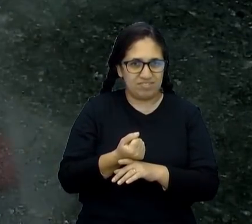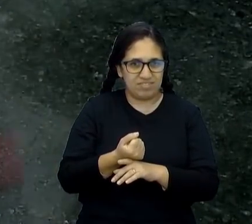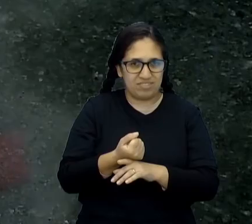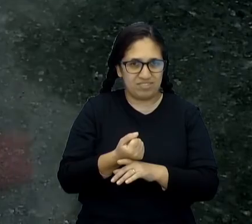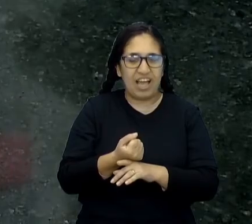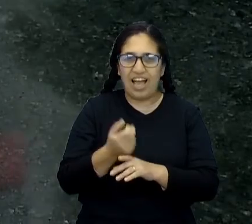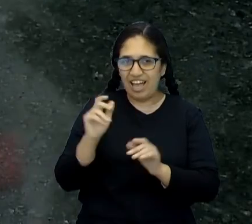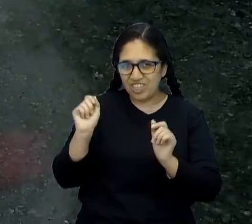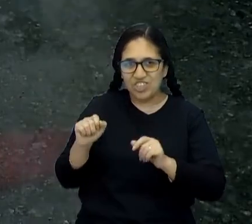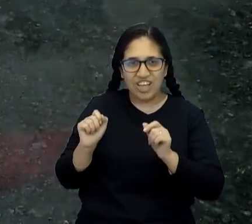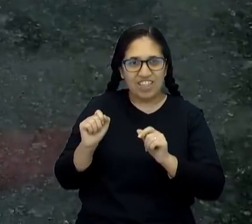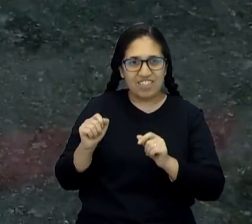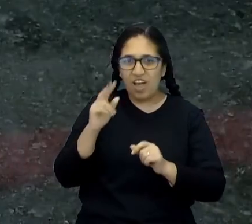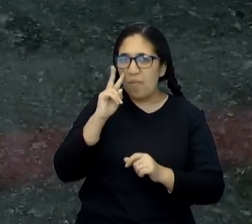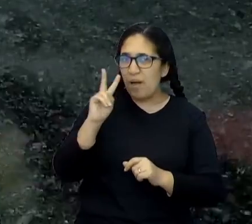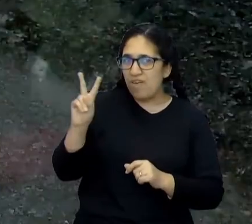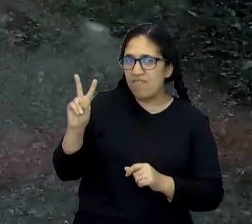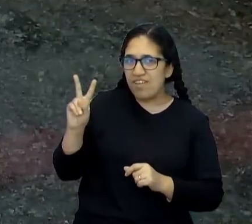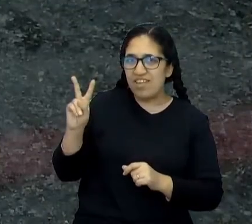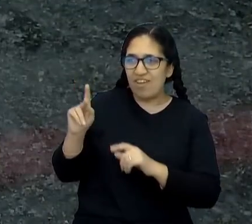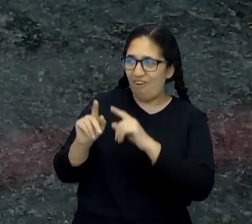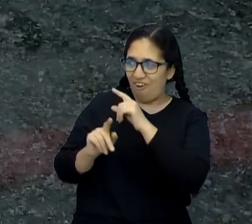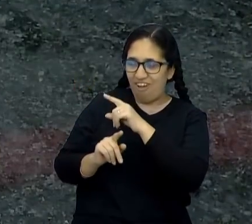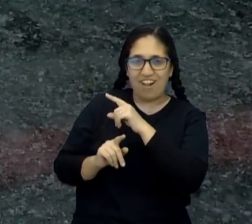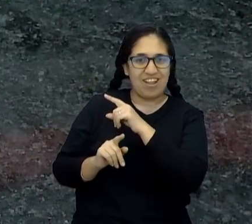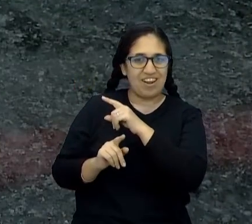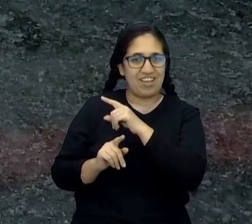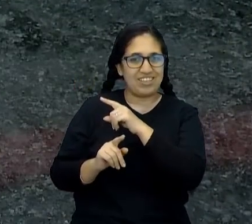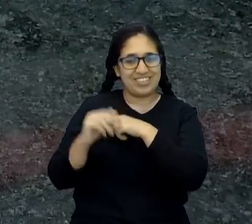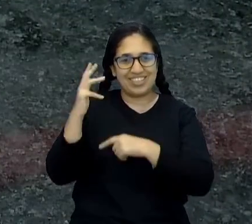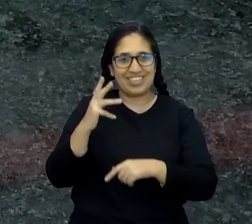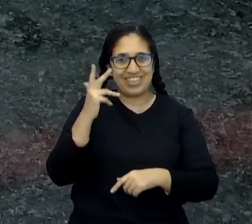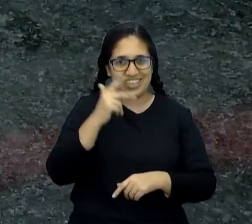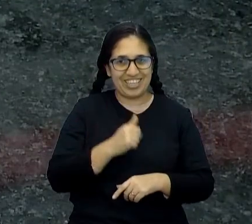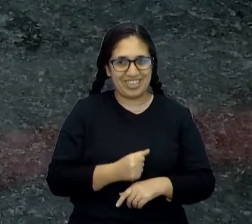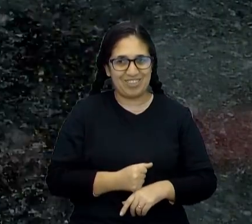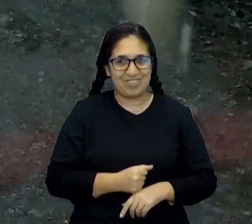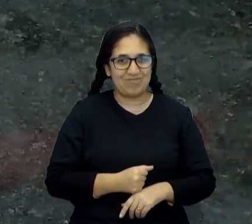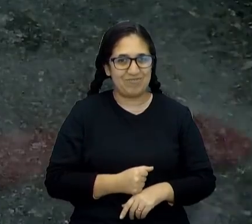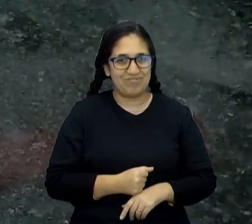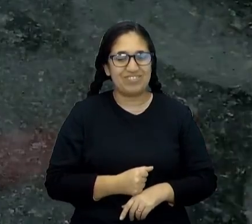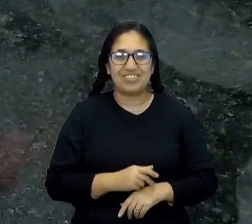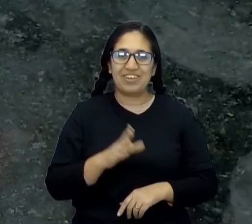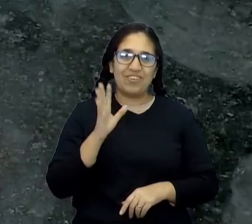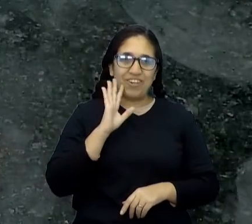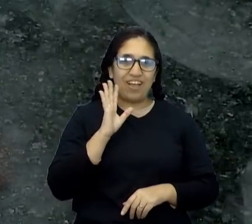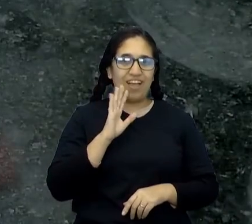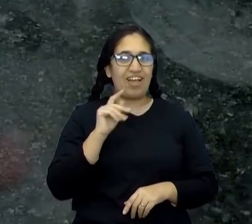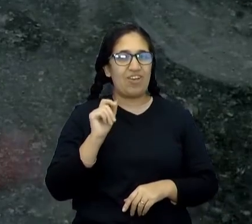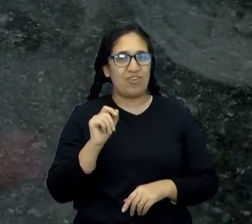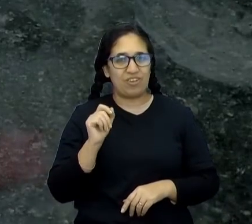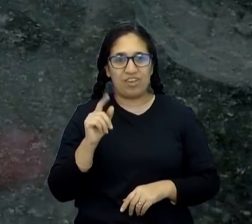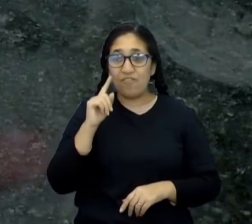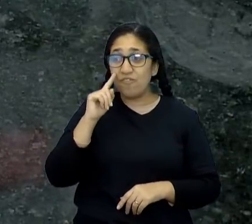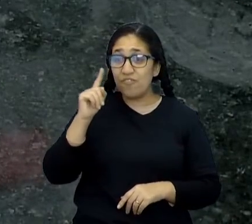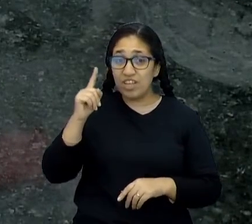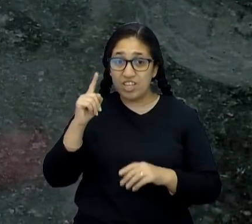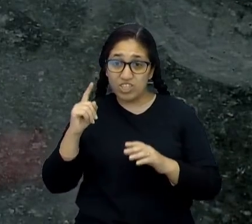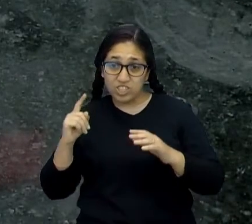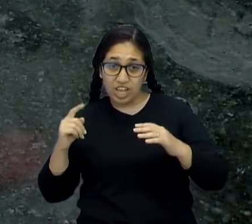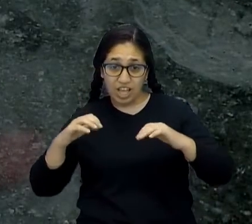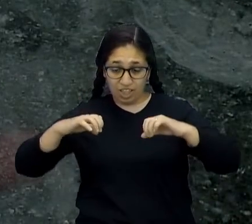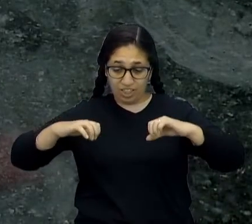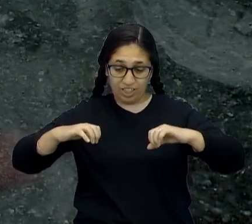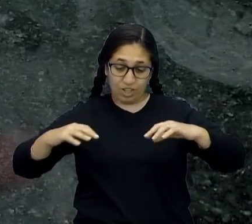Acho que já é suficiente para ver como que fica. Olha lá que coisa mais linda. O legal é que, veja o